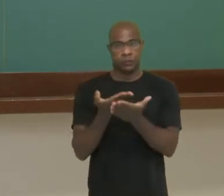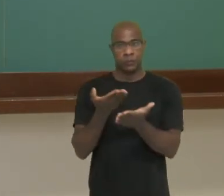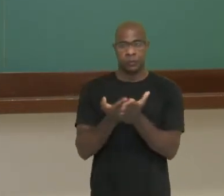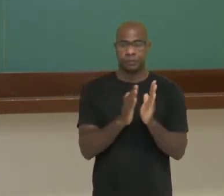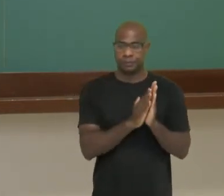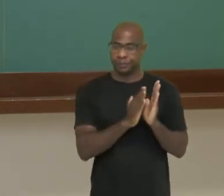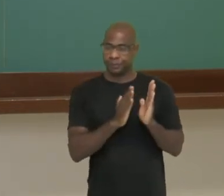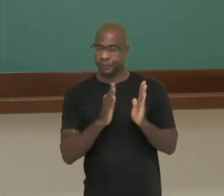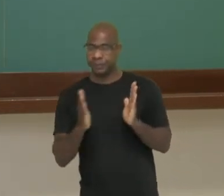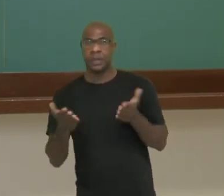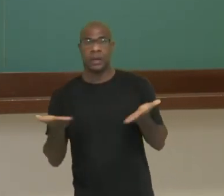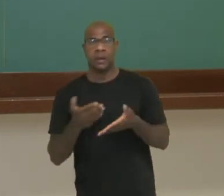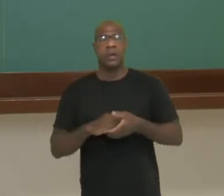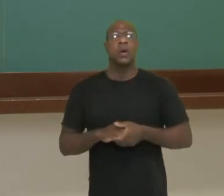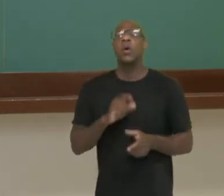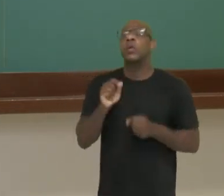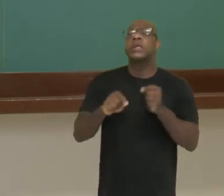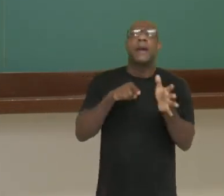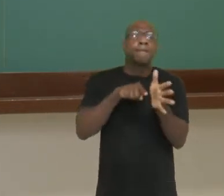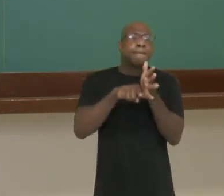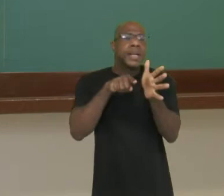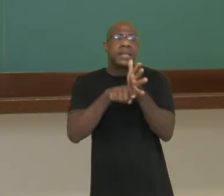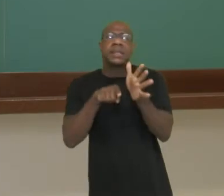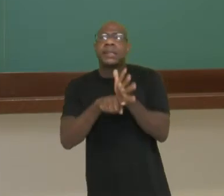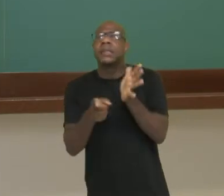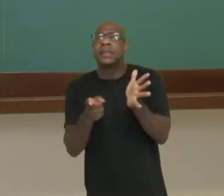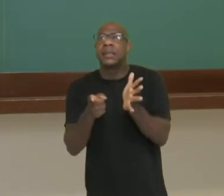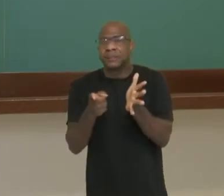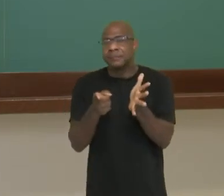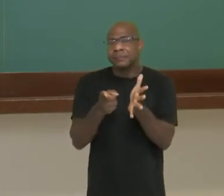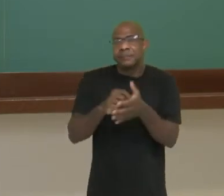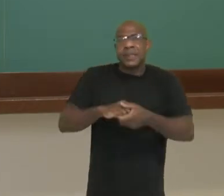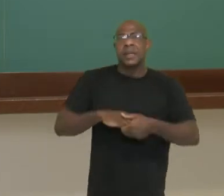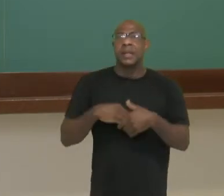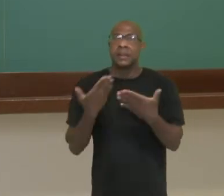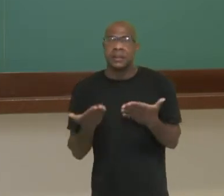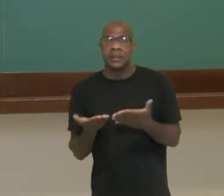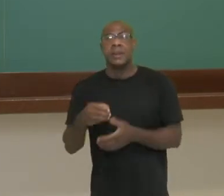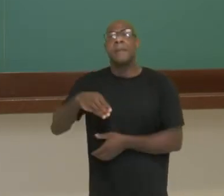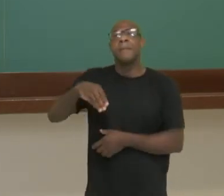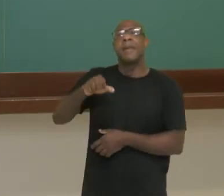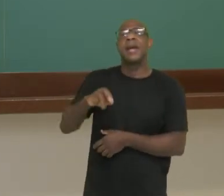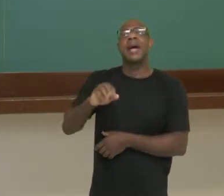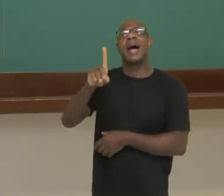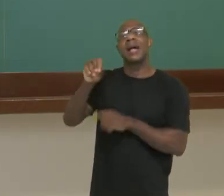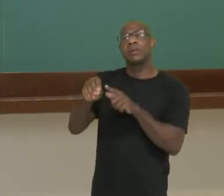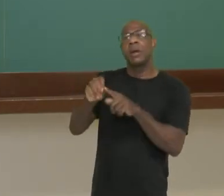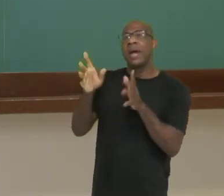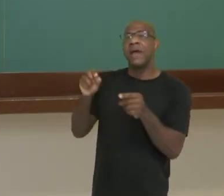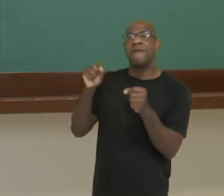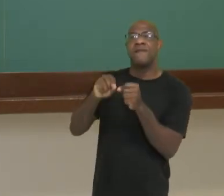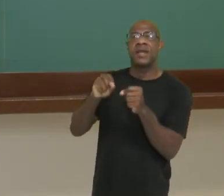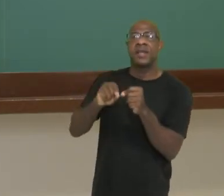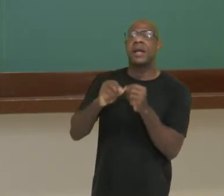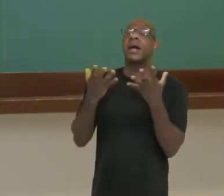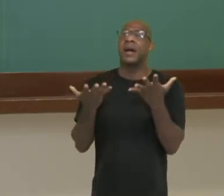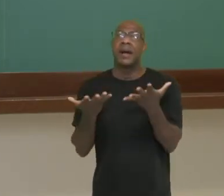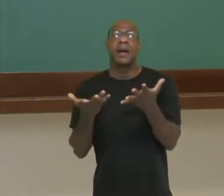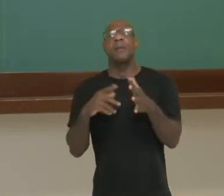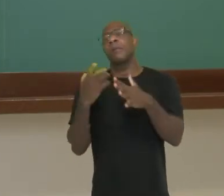é uma pesquisa de mercado? Pesquisa de mercado, gente, é exatamente feita para uma